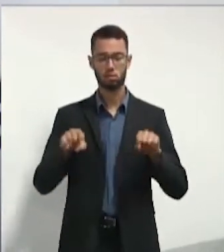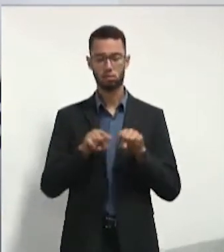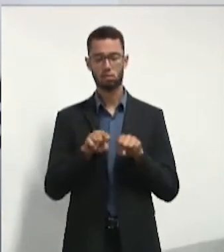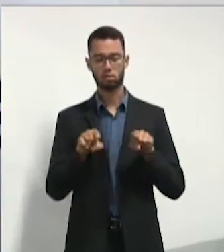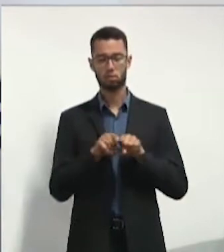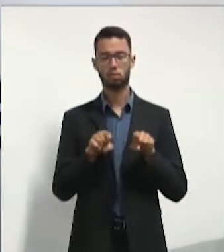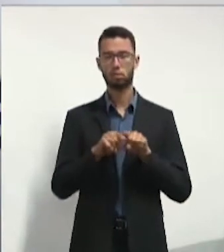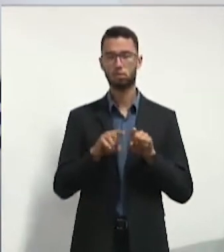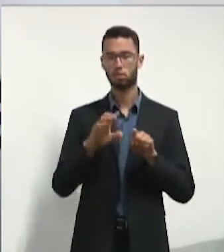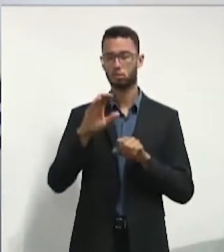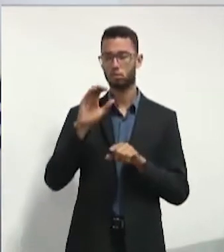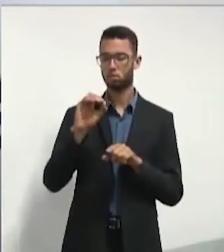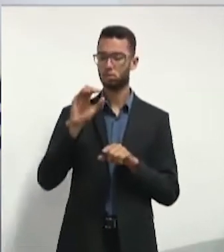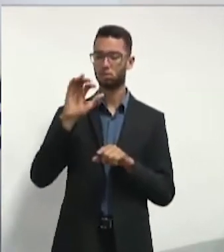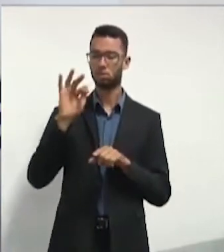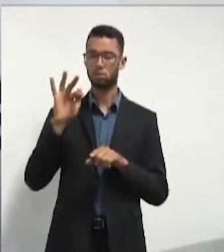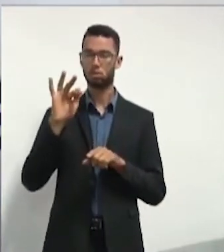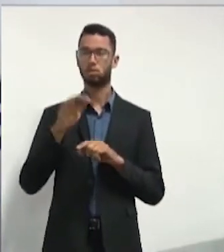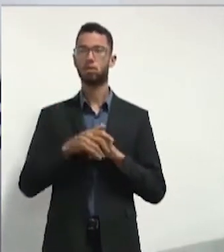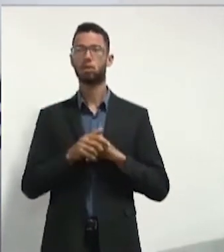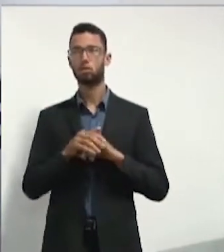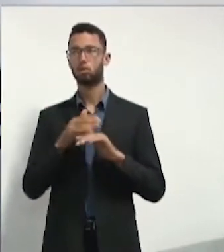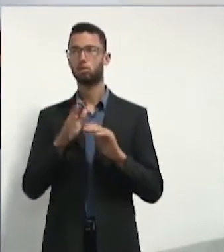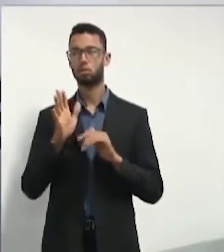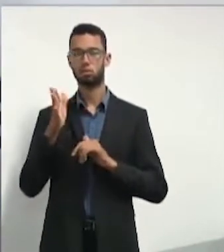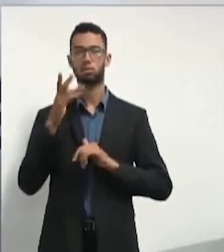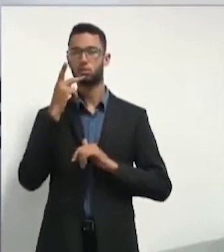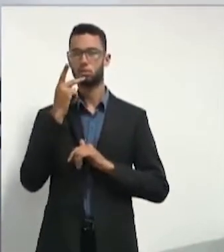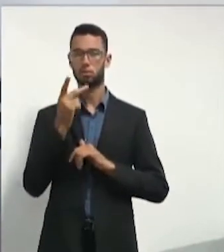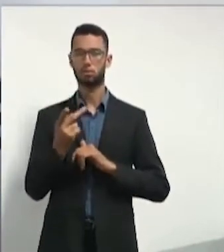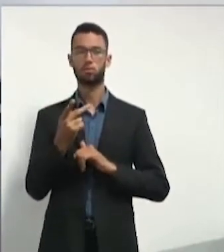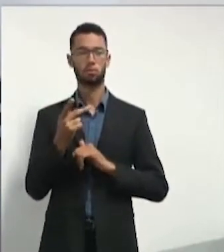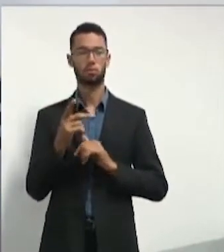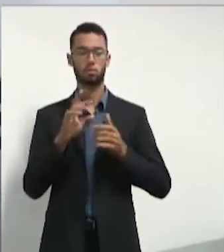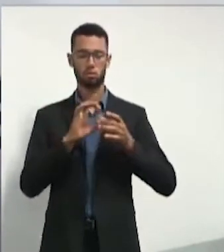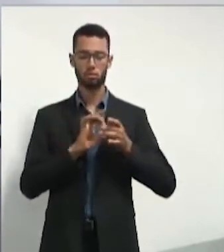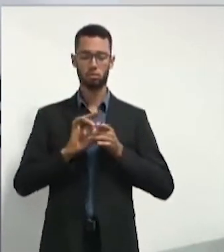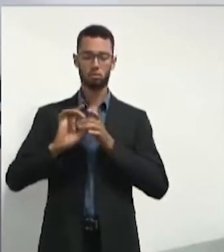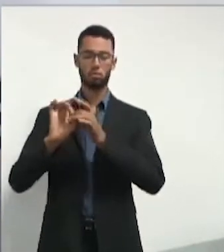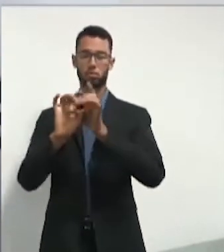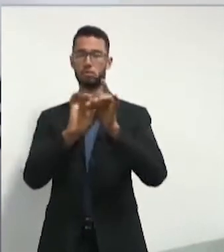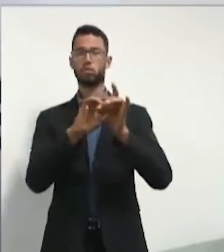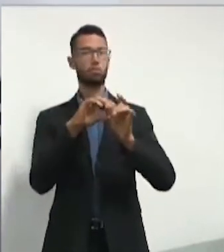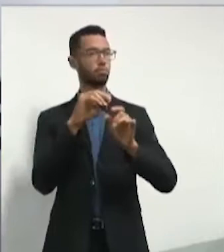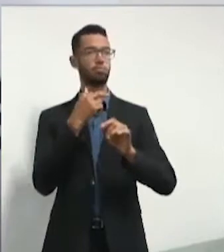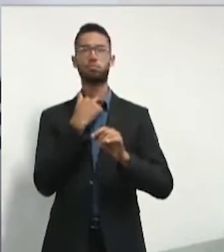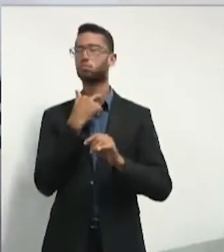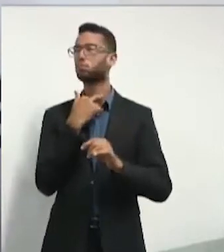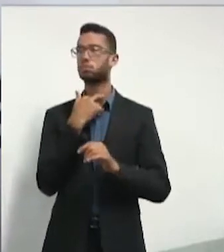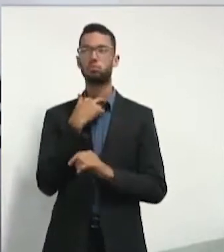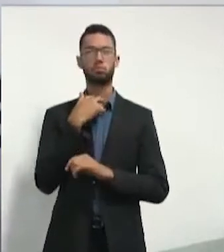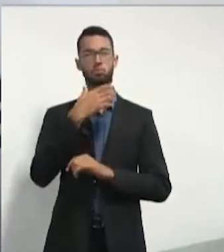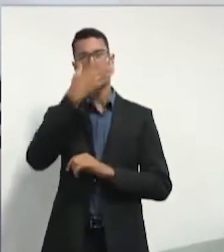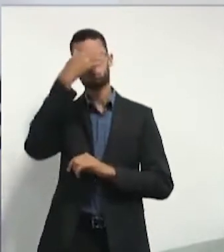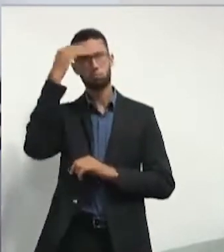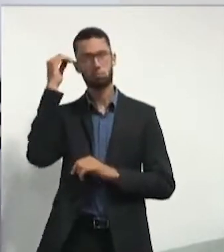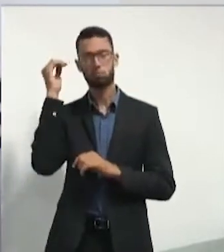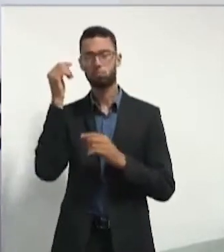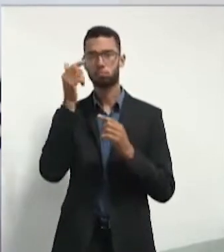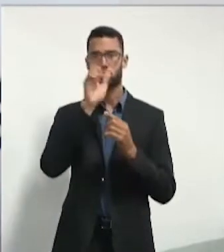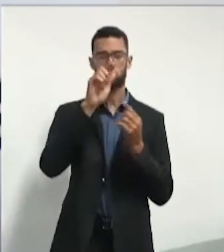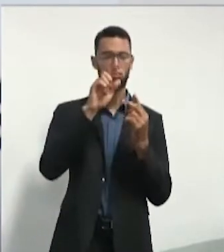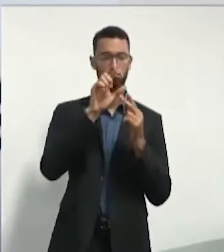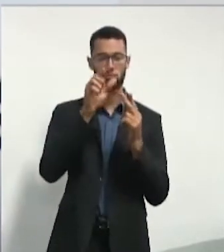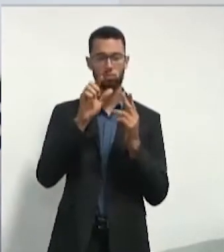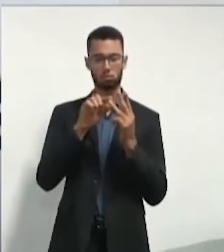constituição doutora taís já fala que falo harmonicamente nós não podemos esquecer dos outros poderes nele